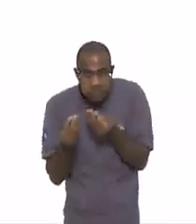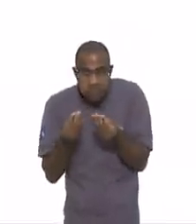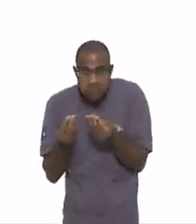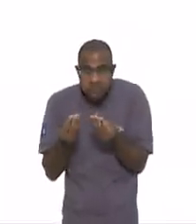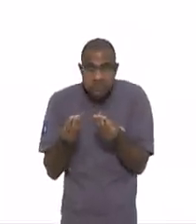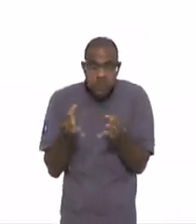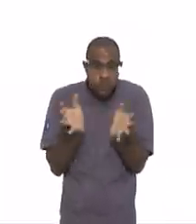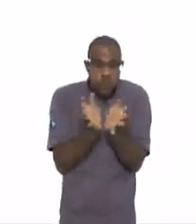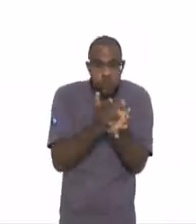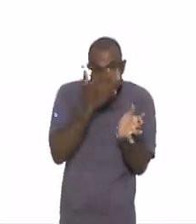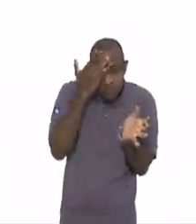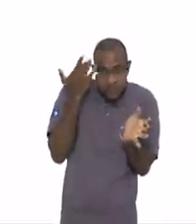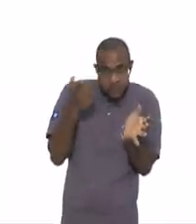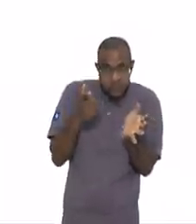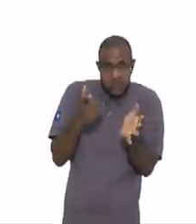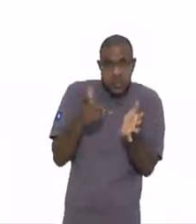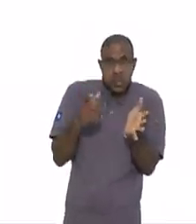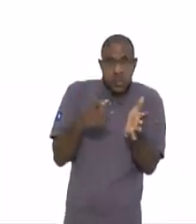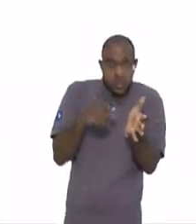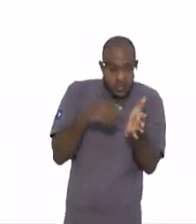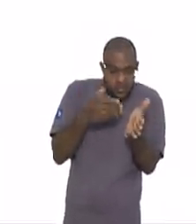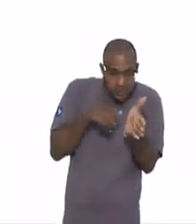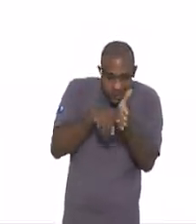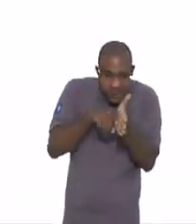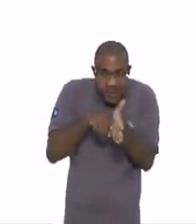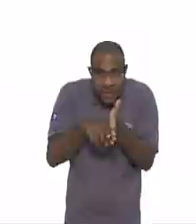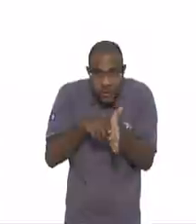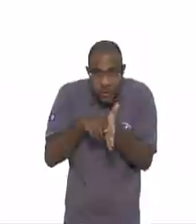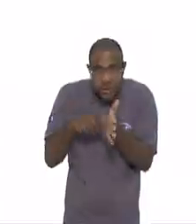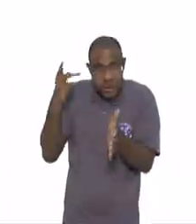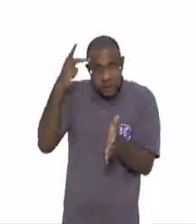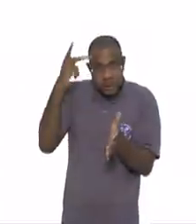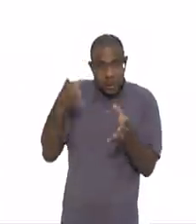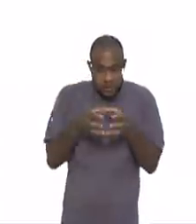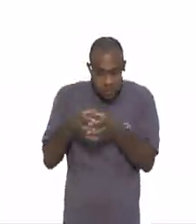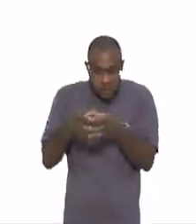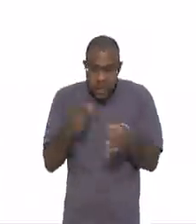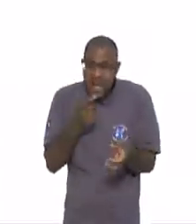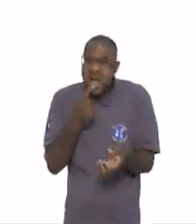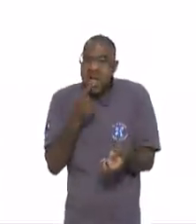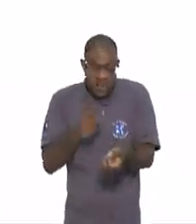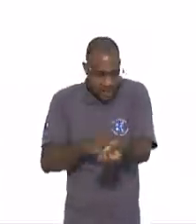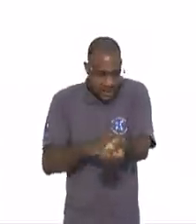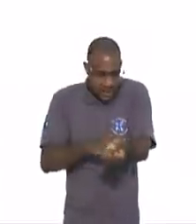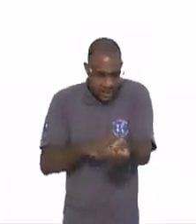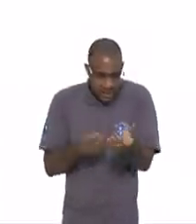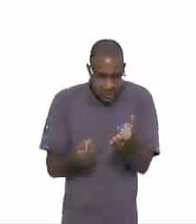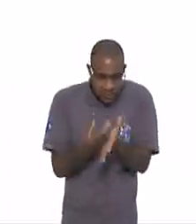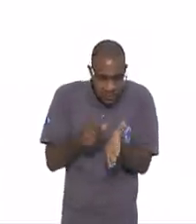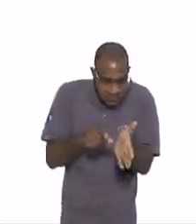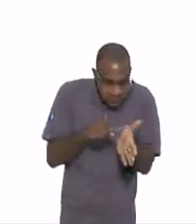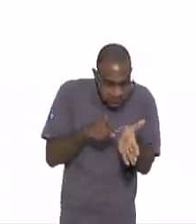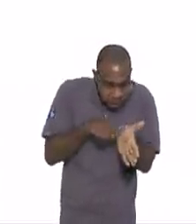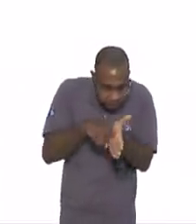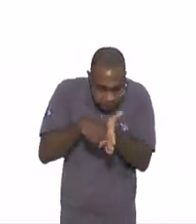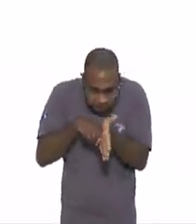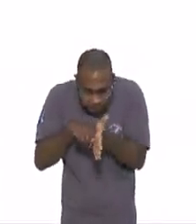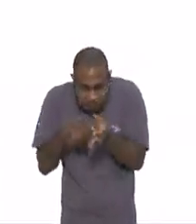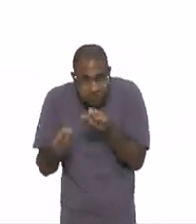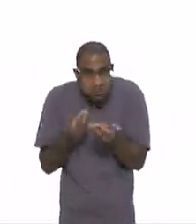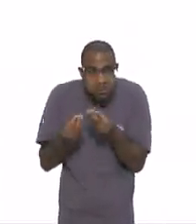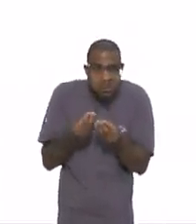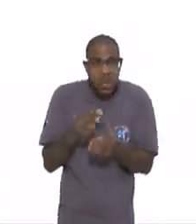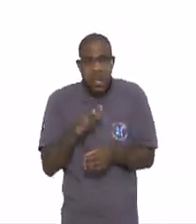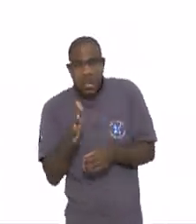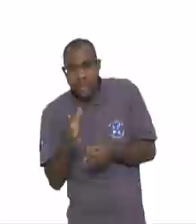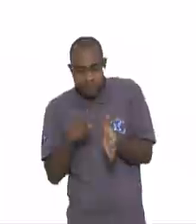USP, serão coletadas ao longo de 4 meses amostras de sangue e tecidos de pacientes com manifestações clínicas graves, leves e